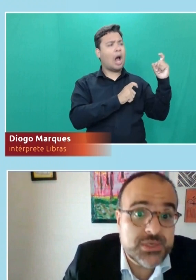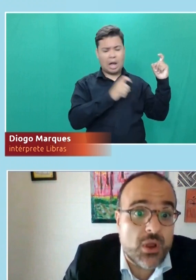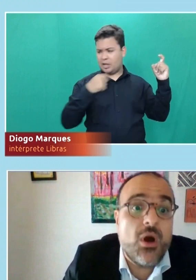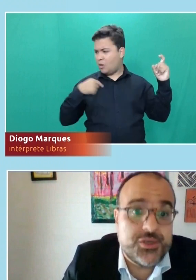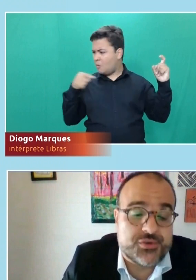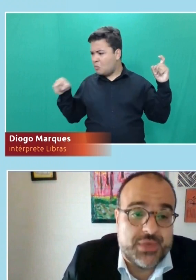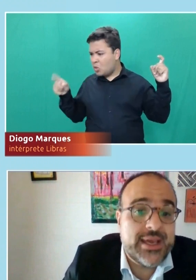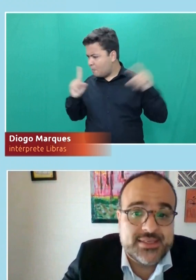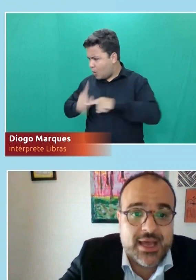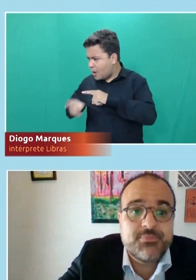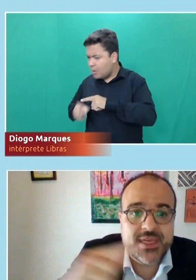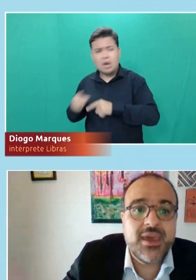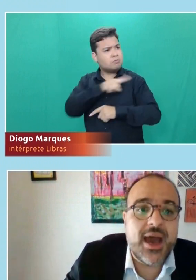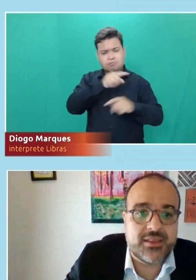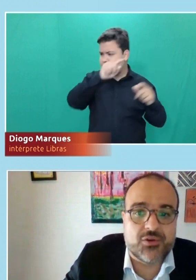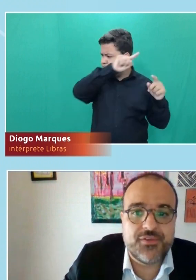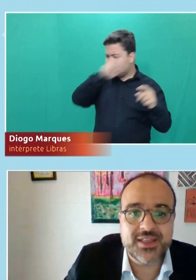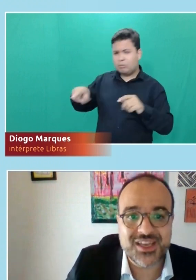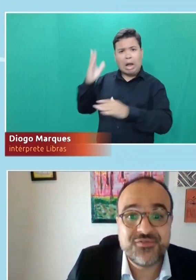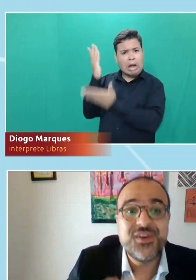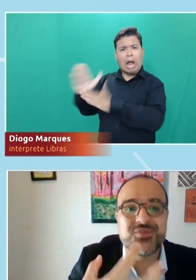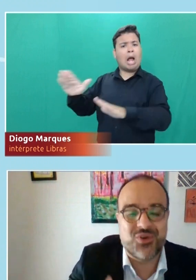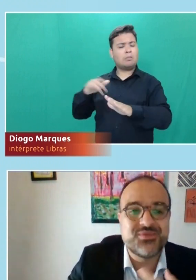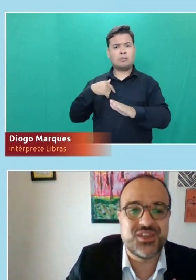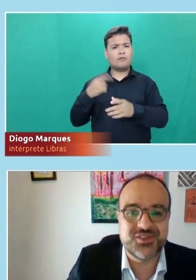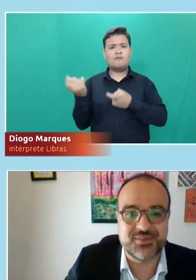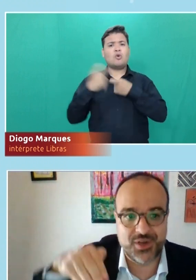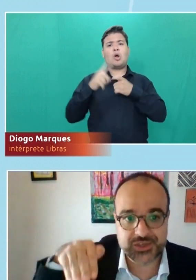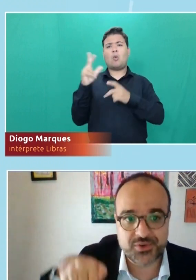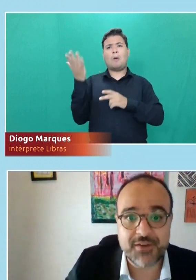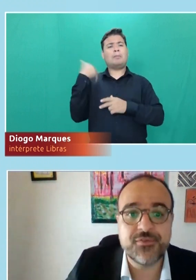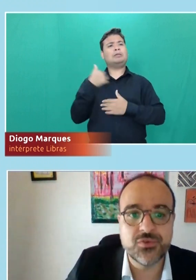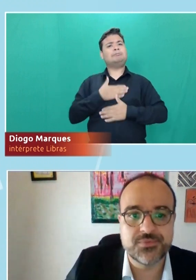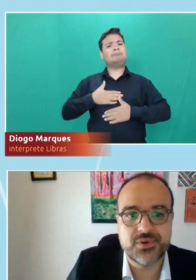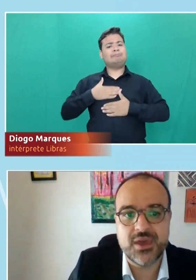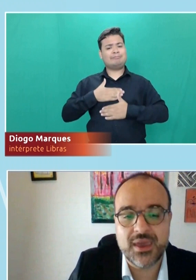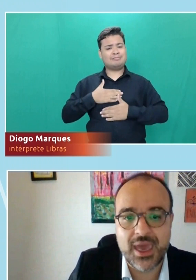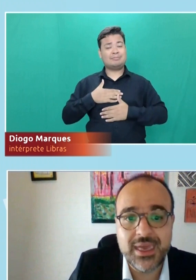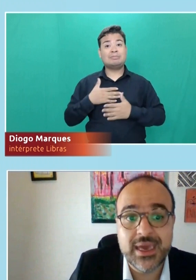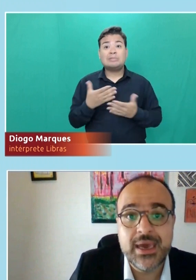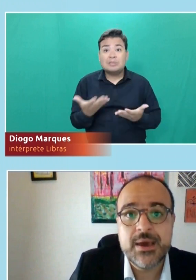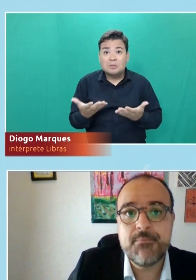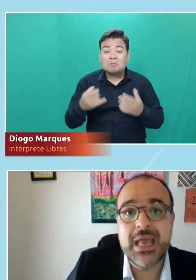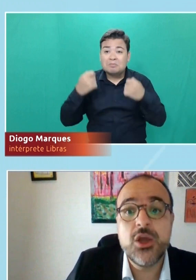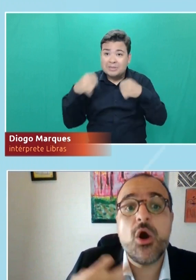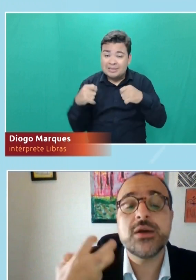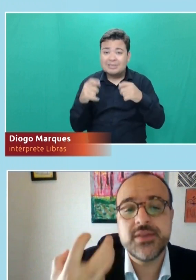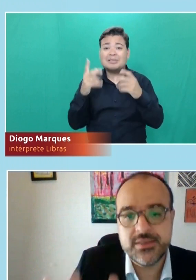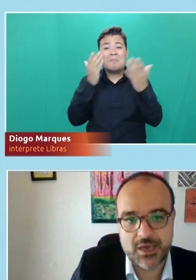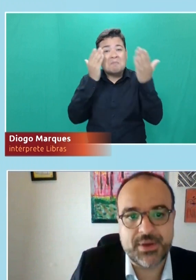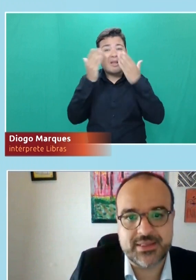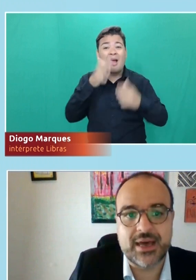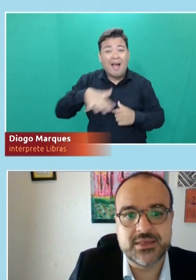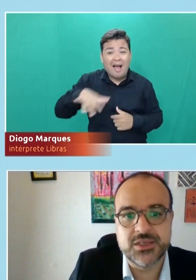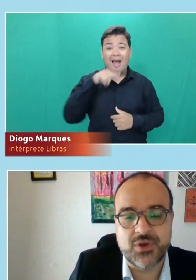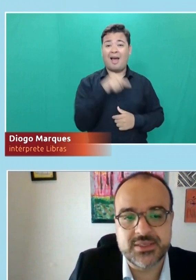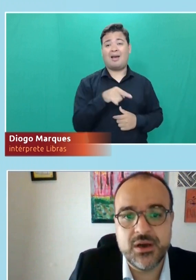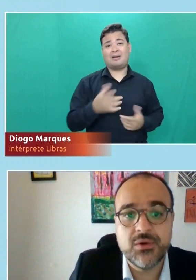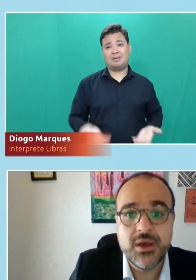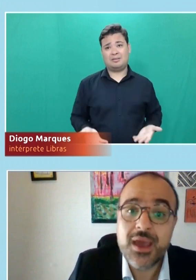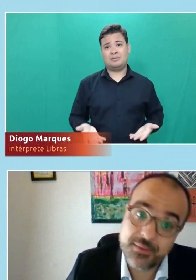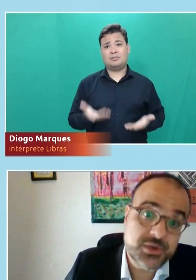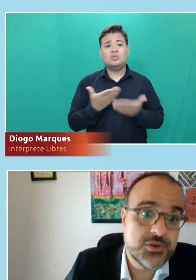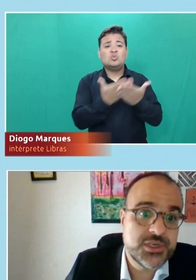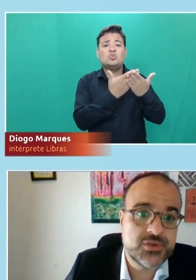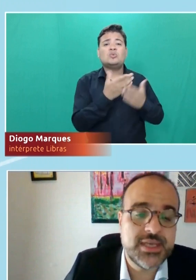problema psicológico, né? Que está psiquiátrico. Fica até difícil, como cientista político, ir a fundo, porque quem melhor tem interpretado essa